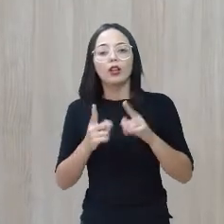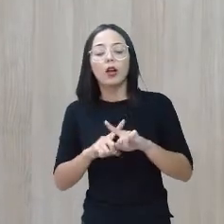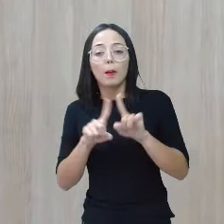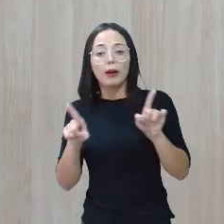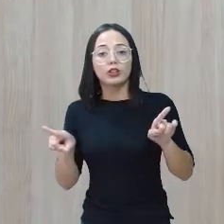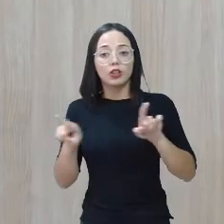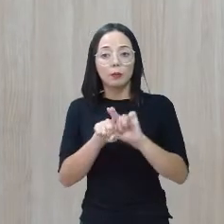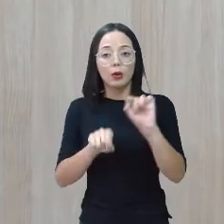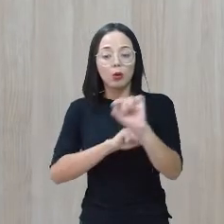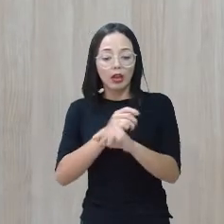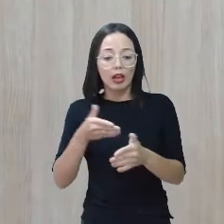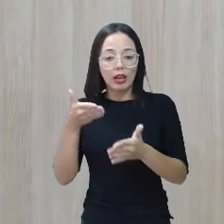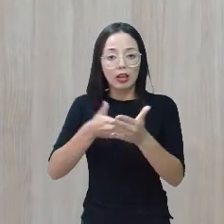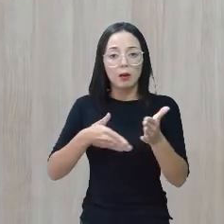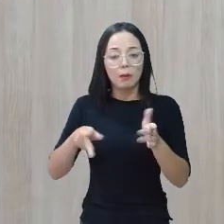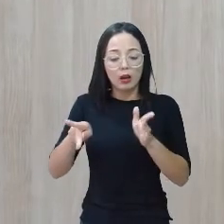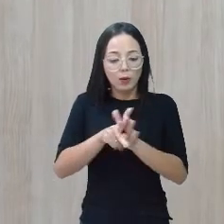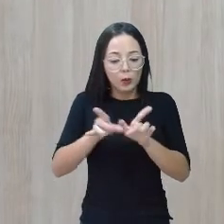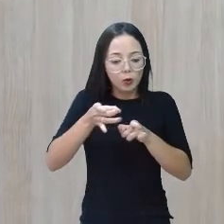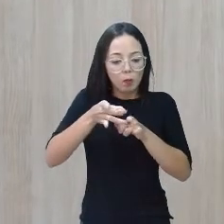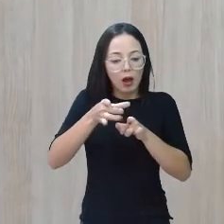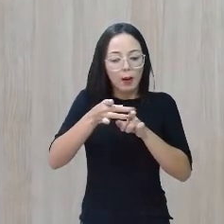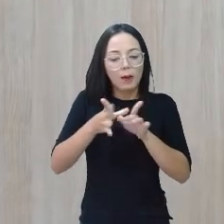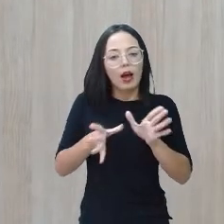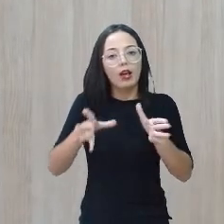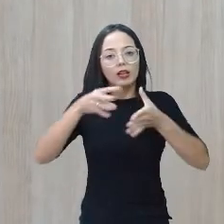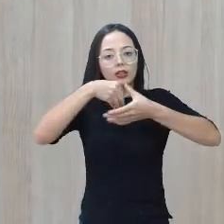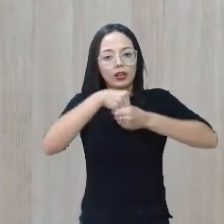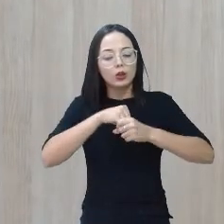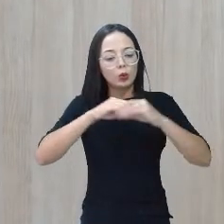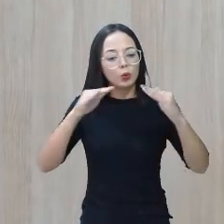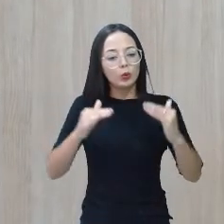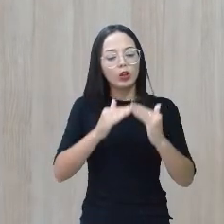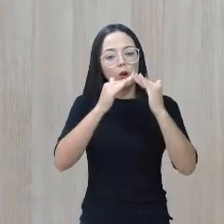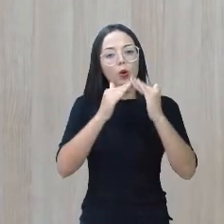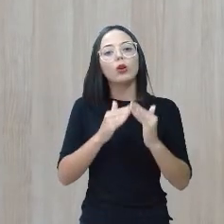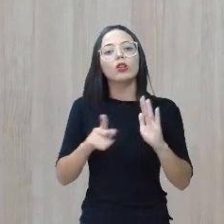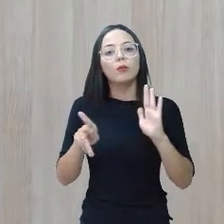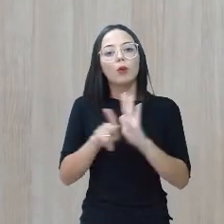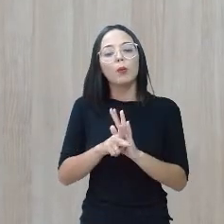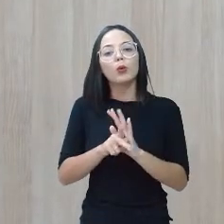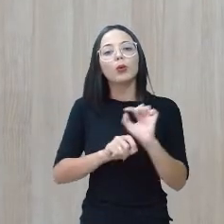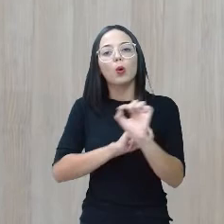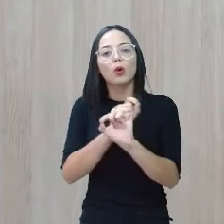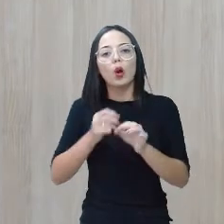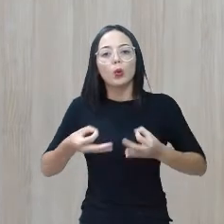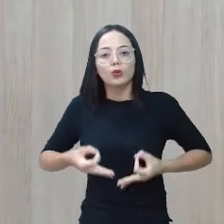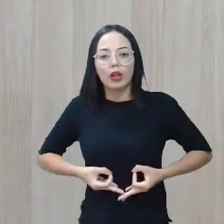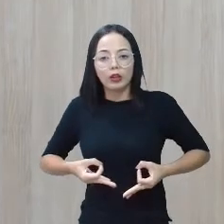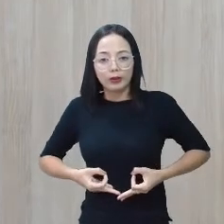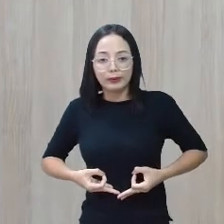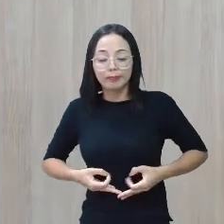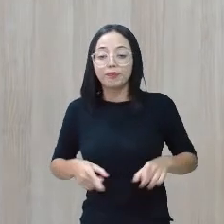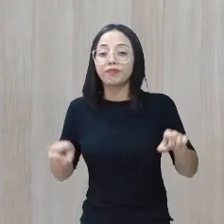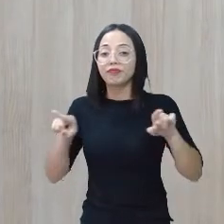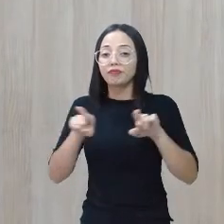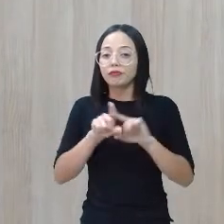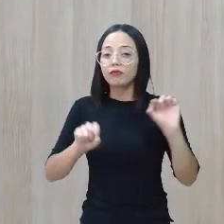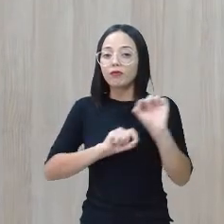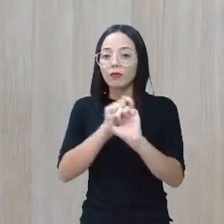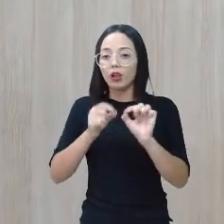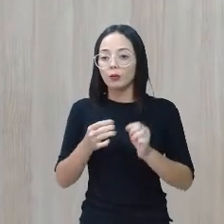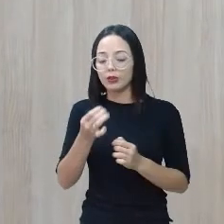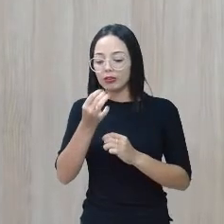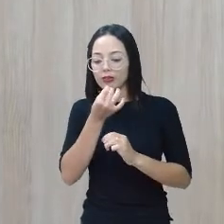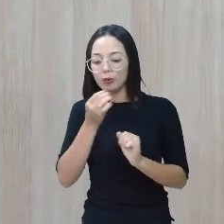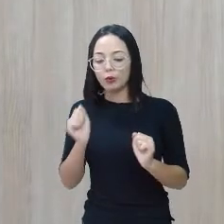ele também impede, né, que os espermatozoides também se encontrem com o óvulo. E normalmente também eles são colocados